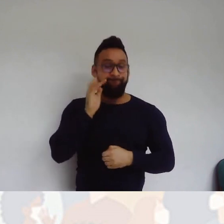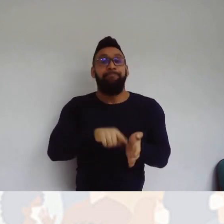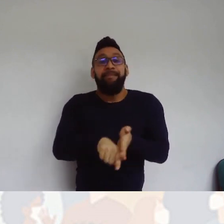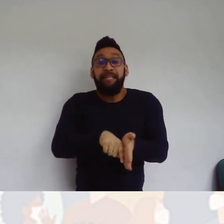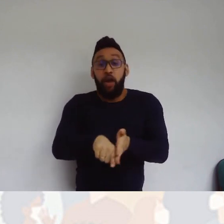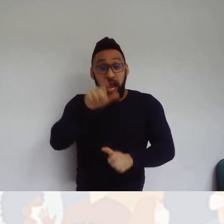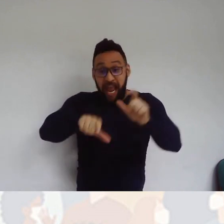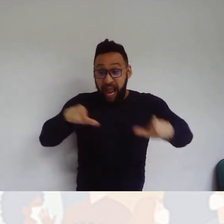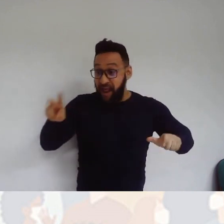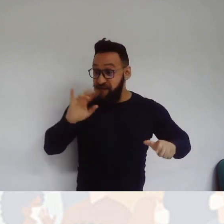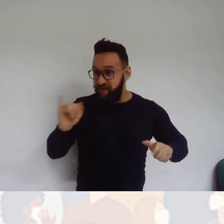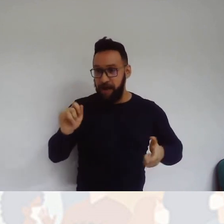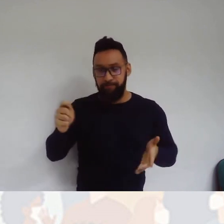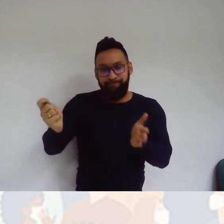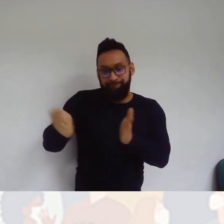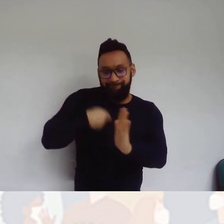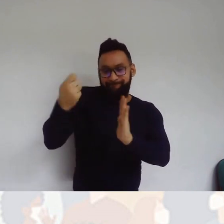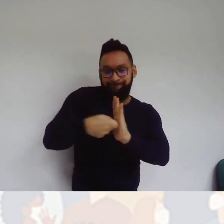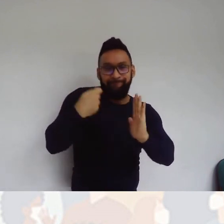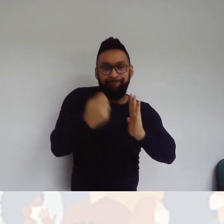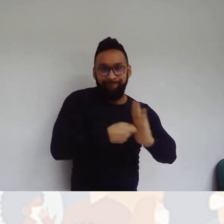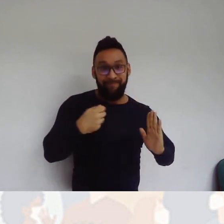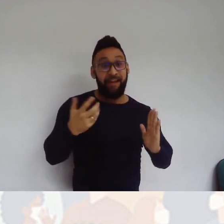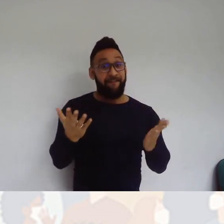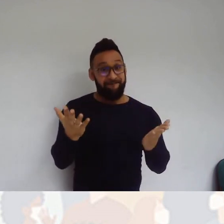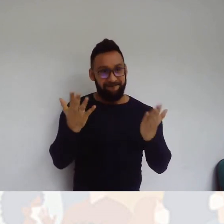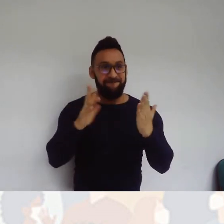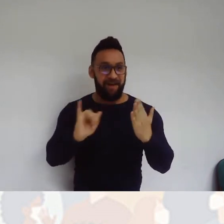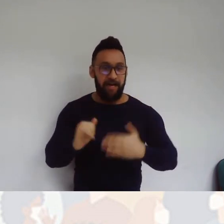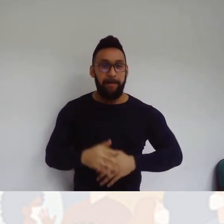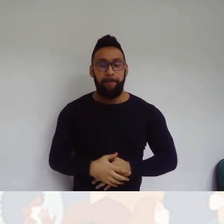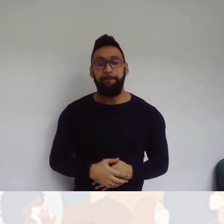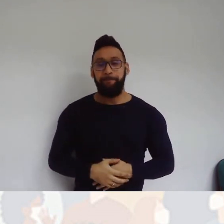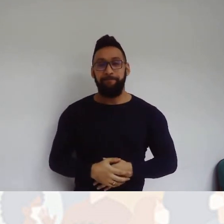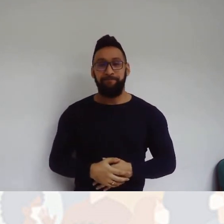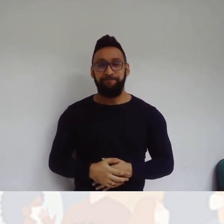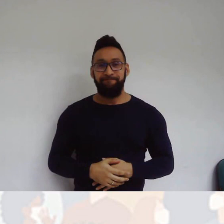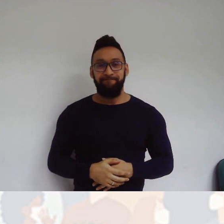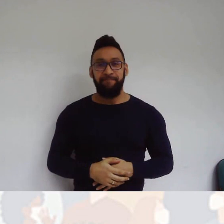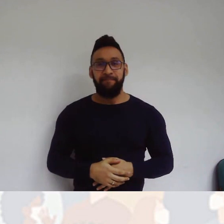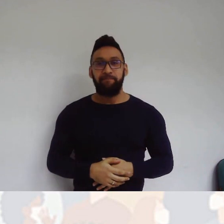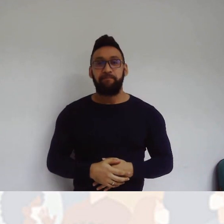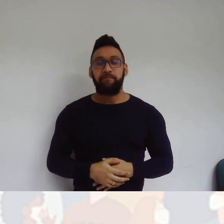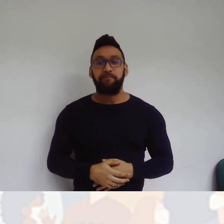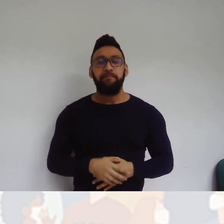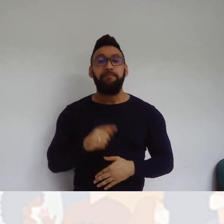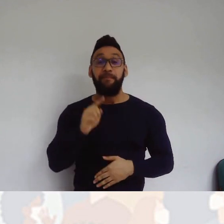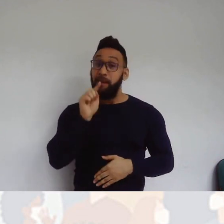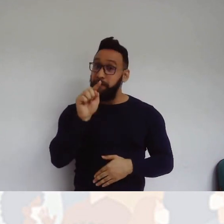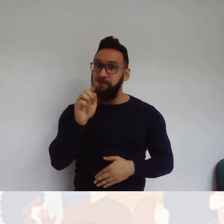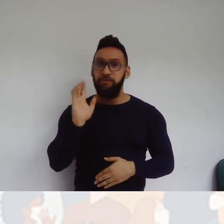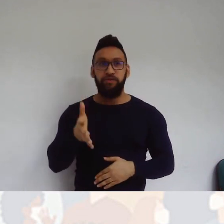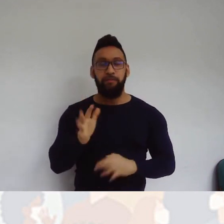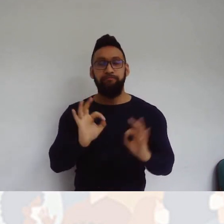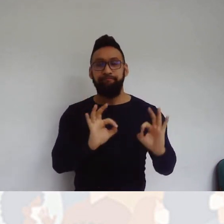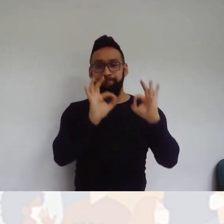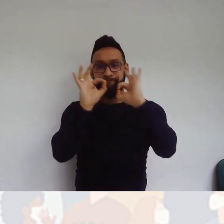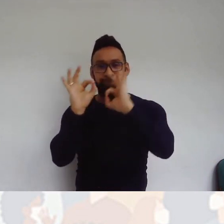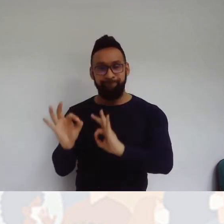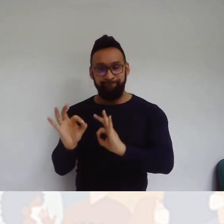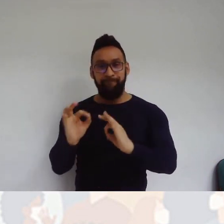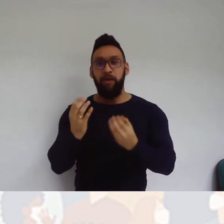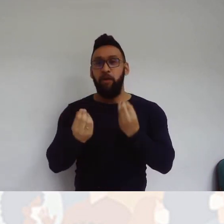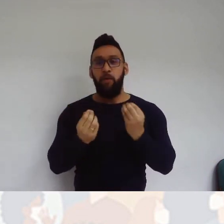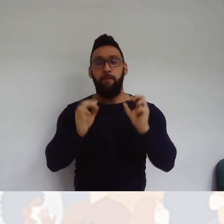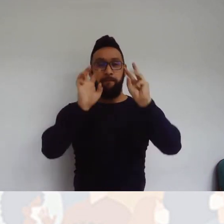evento, e que escreveram seus livros para esse lançamento. Vocês viram... acessando a